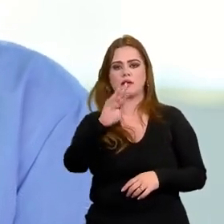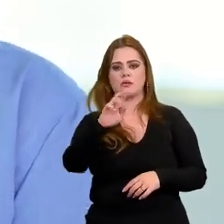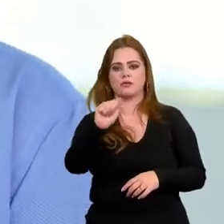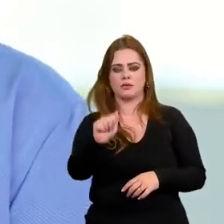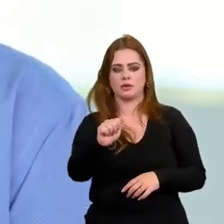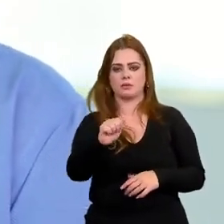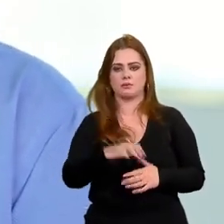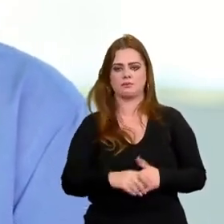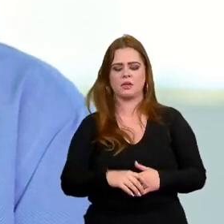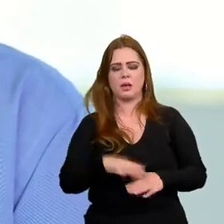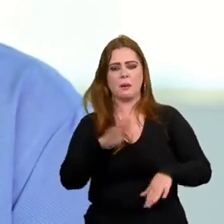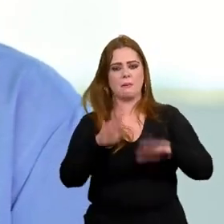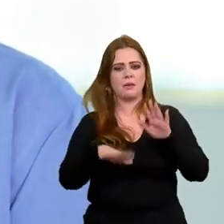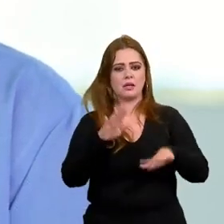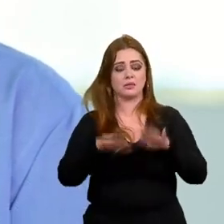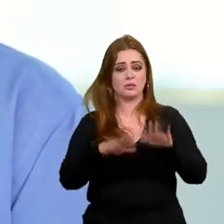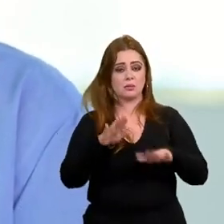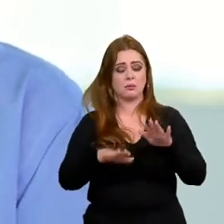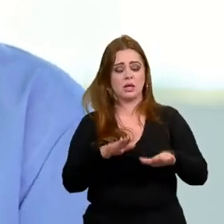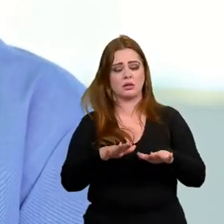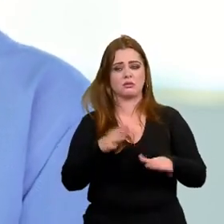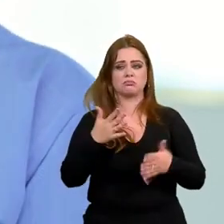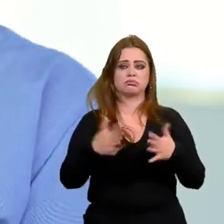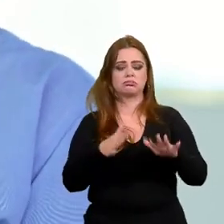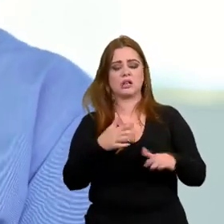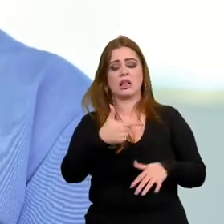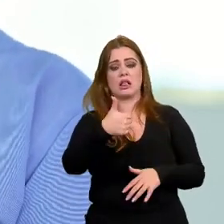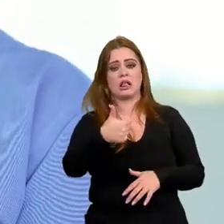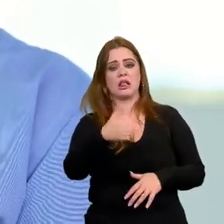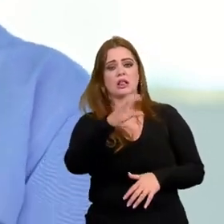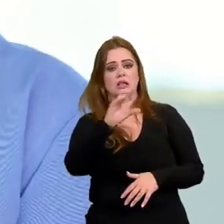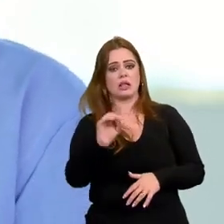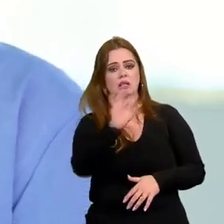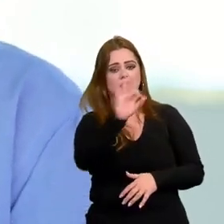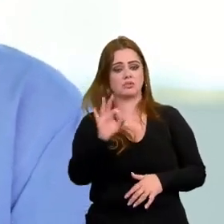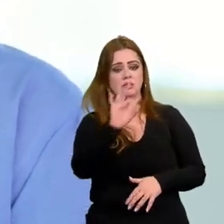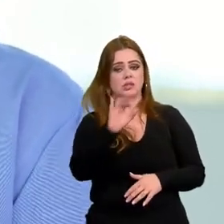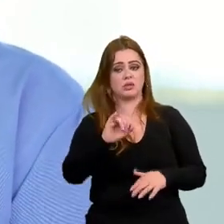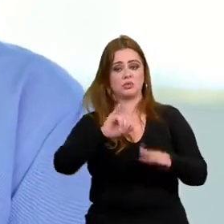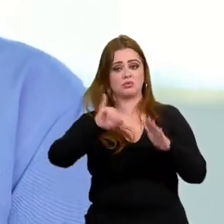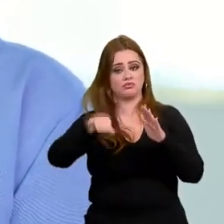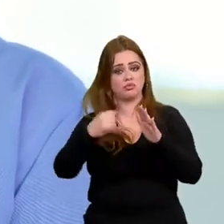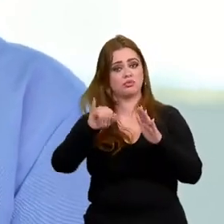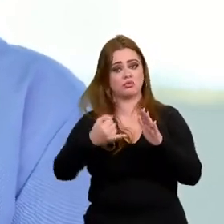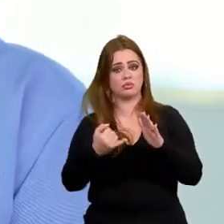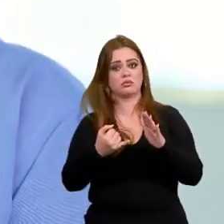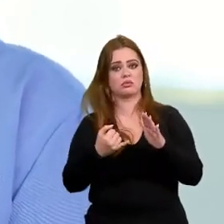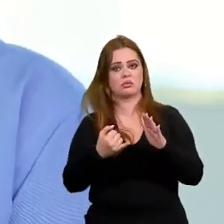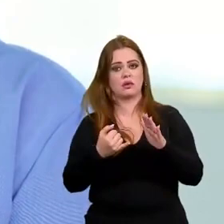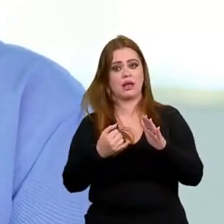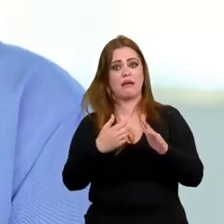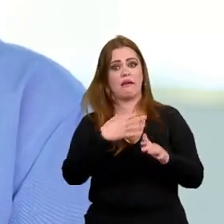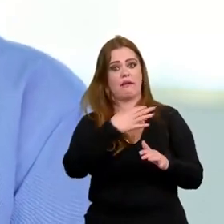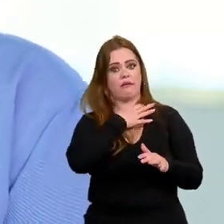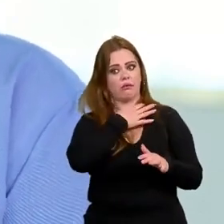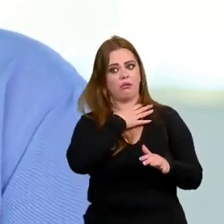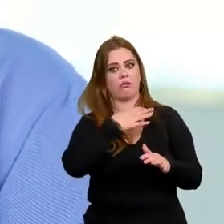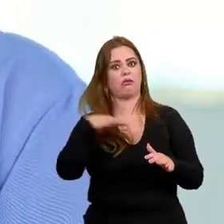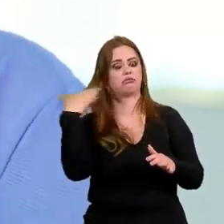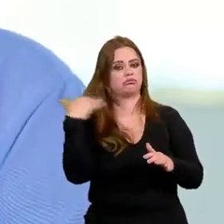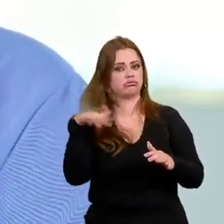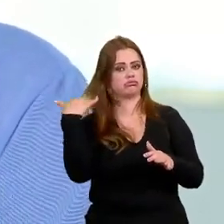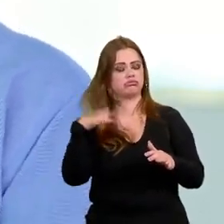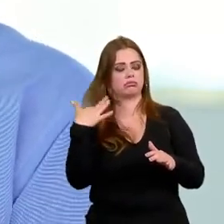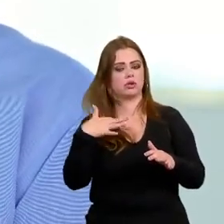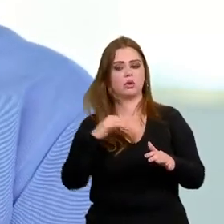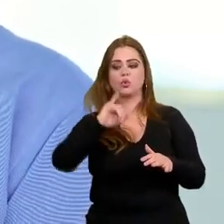eu não sei o total, de 10% de juros ao ano. É caro. Sim. É muito caro. Sim. Esse juro poderia ser mais barato. Mas é